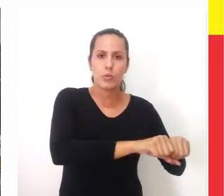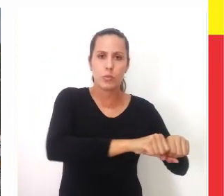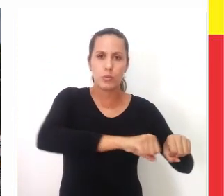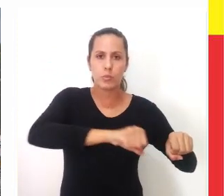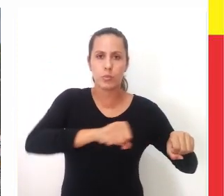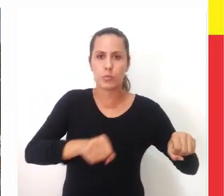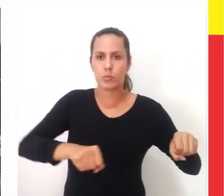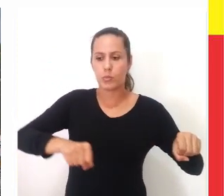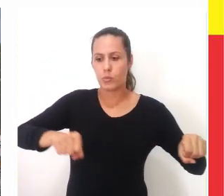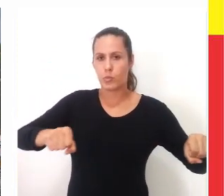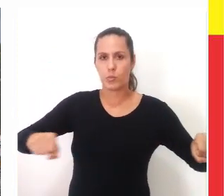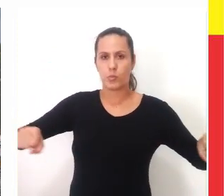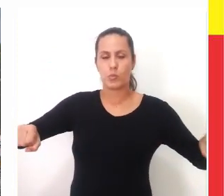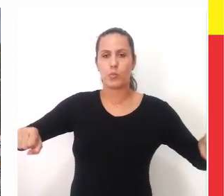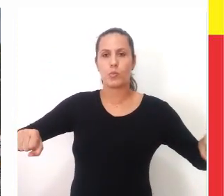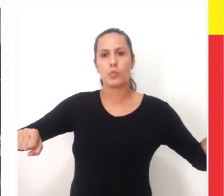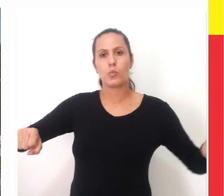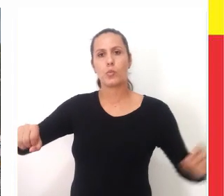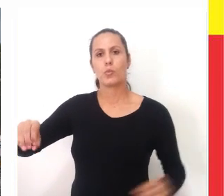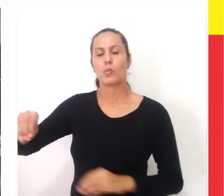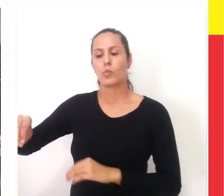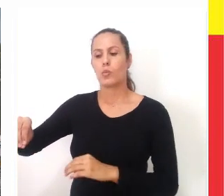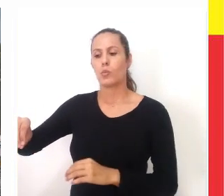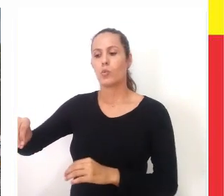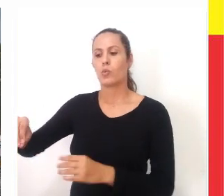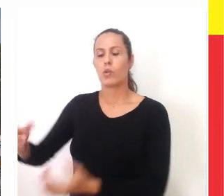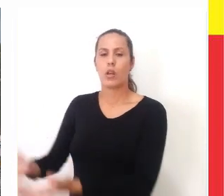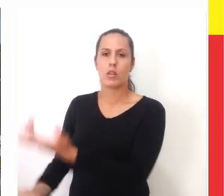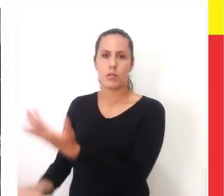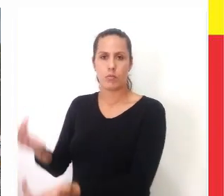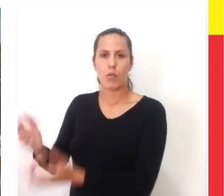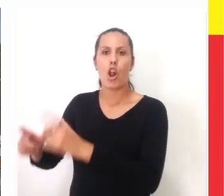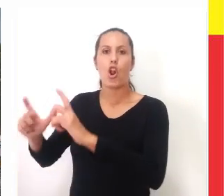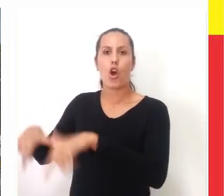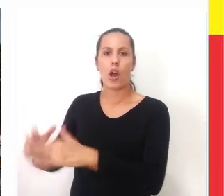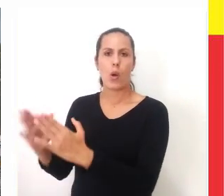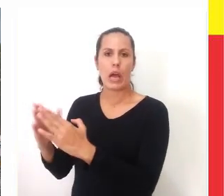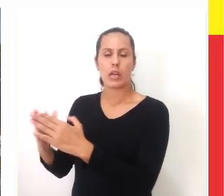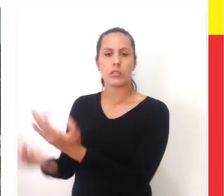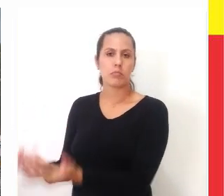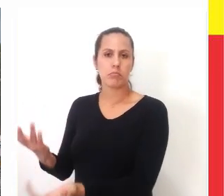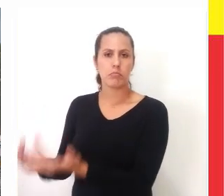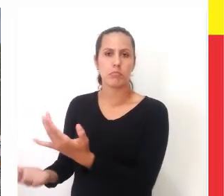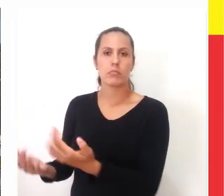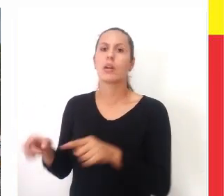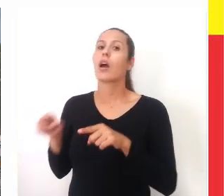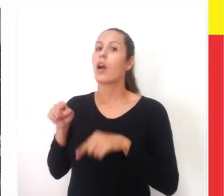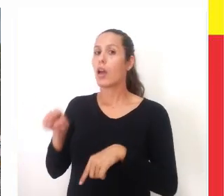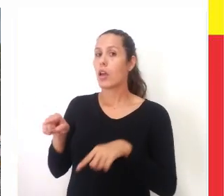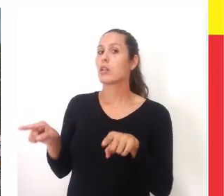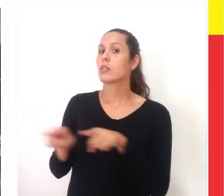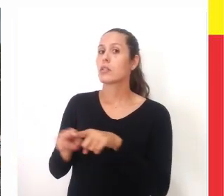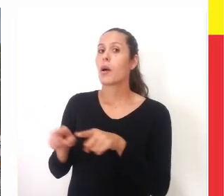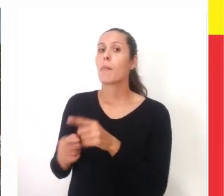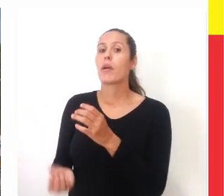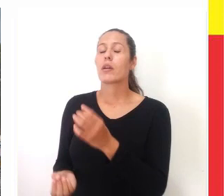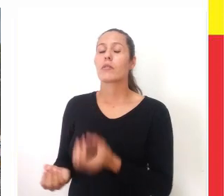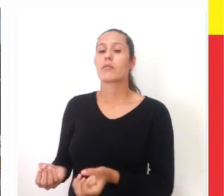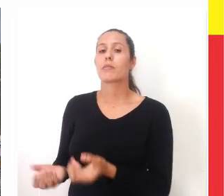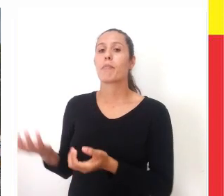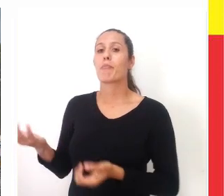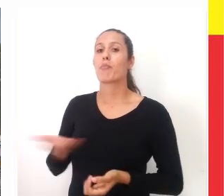de uma encanação e ao consumidor e é queimado no local. E ele